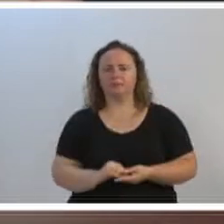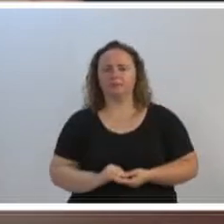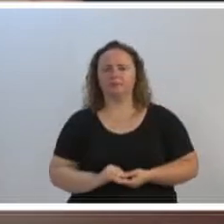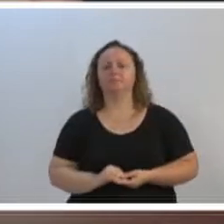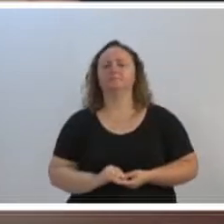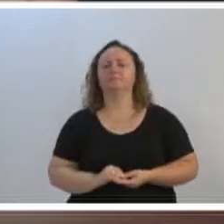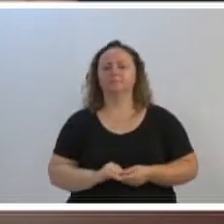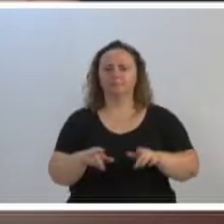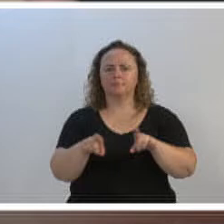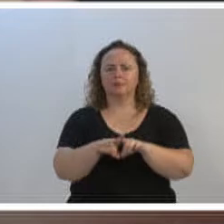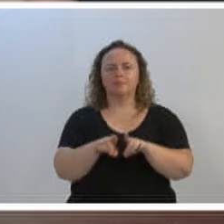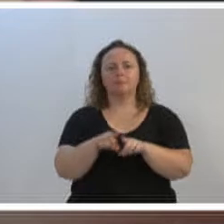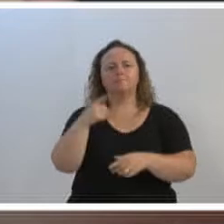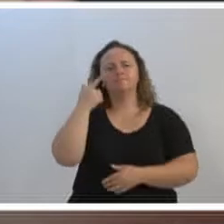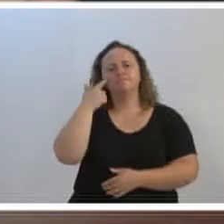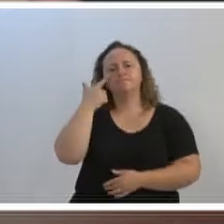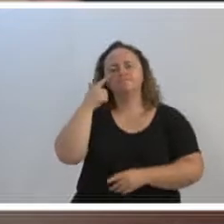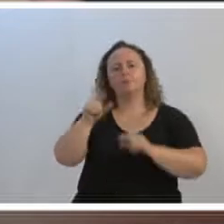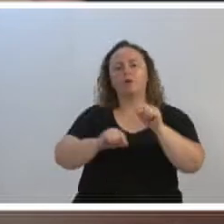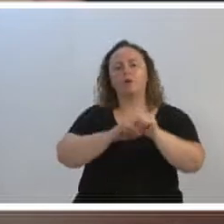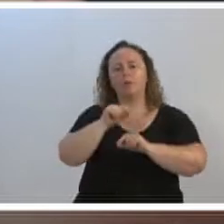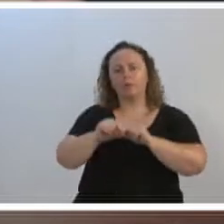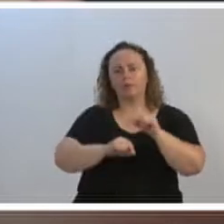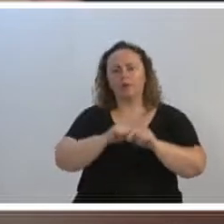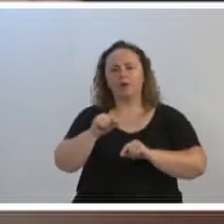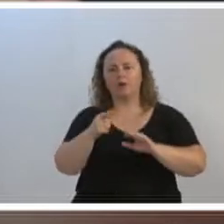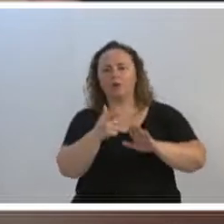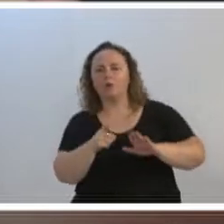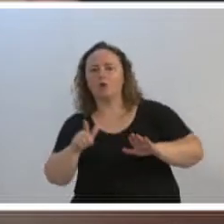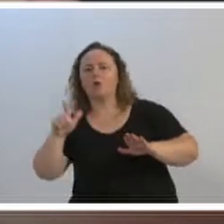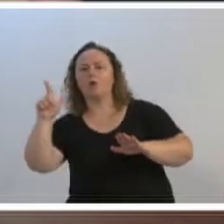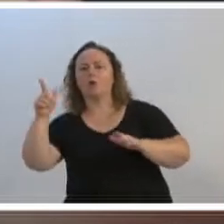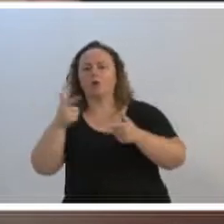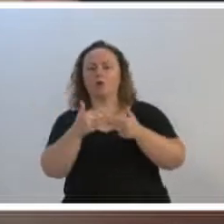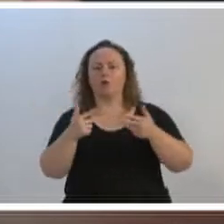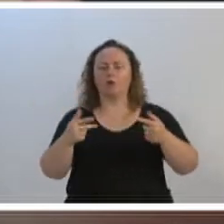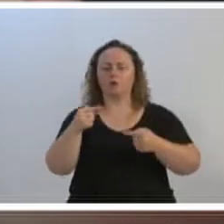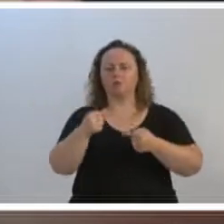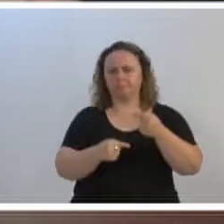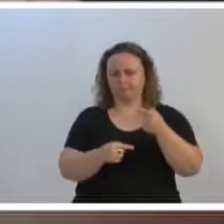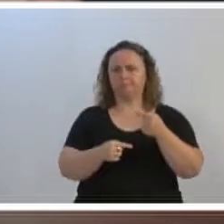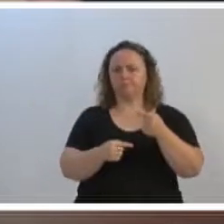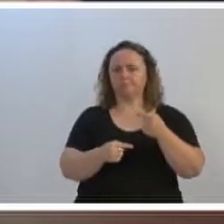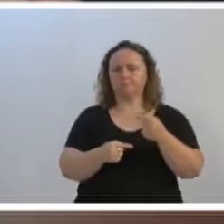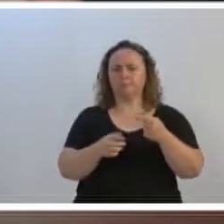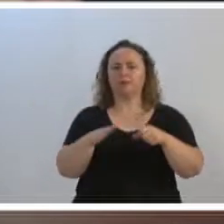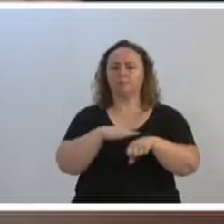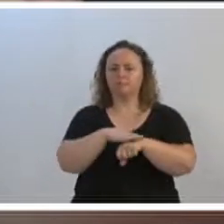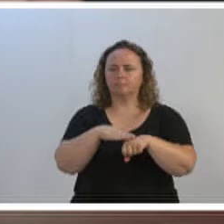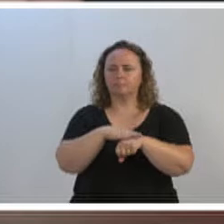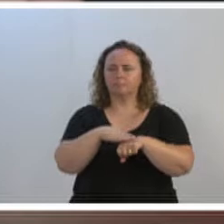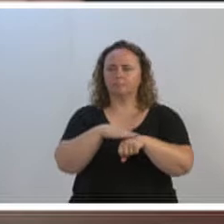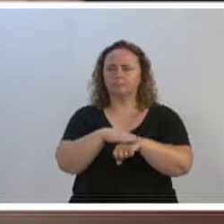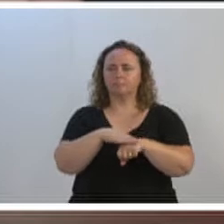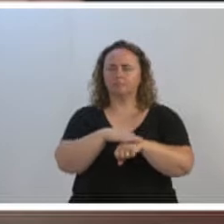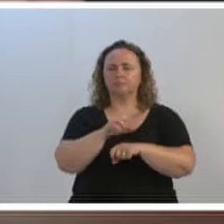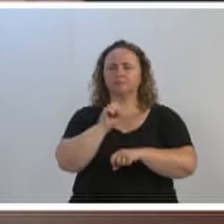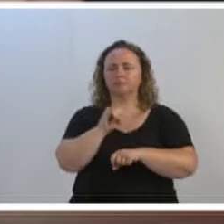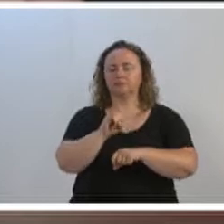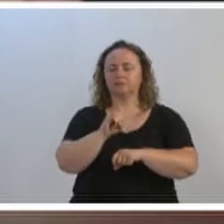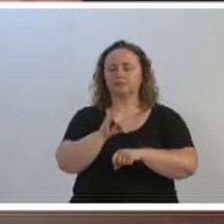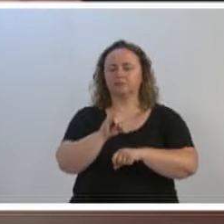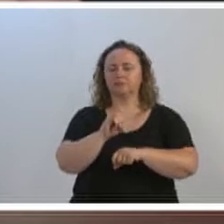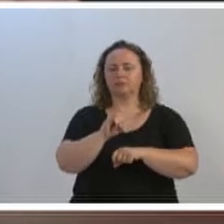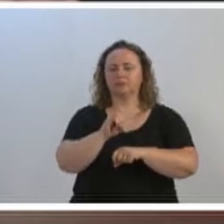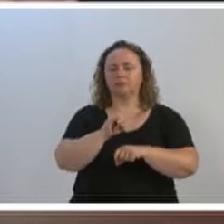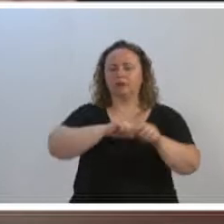a viabilidade de estar fazendo qualquer outra questão que não esteja dentro daquilo que não for legal, como